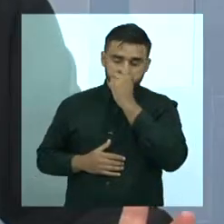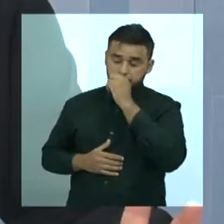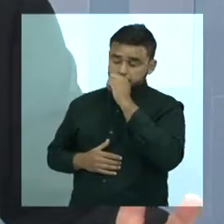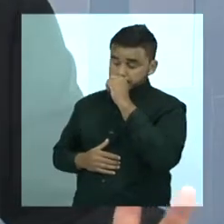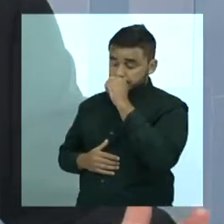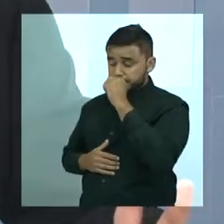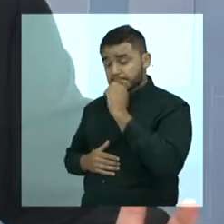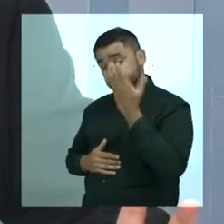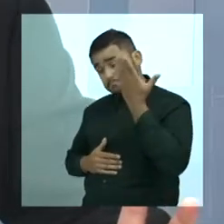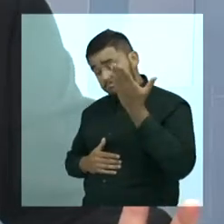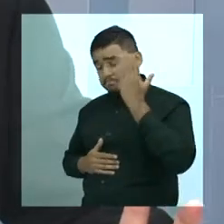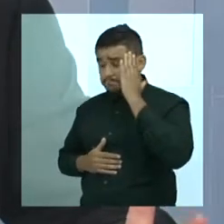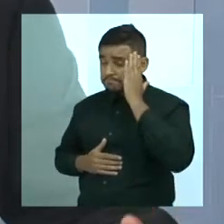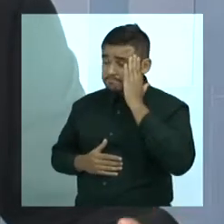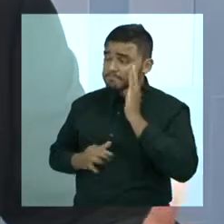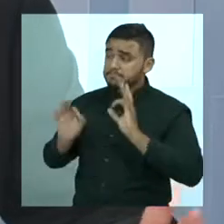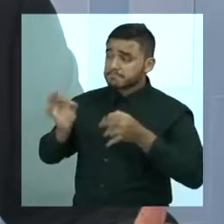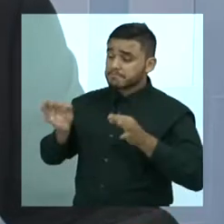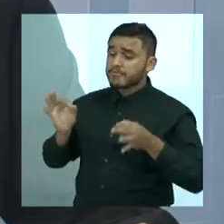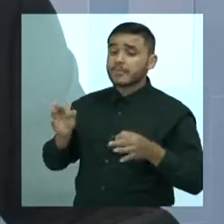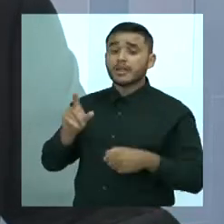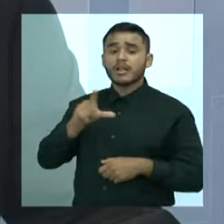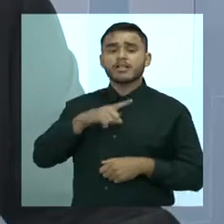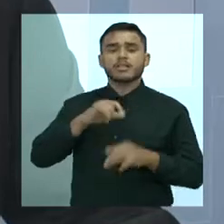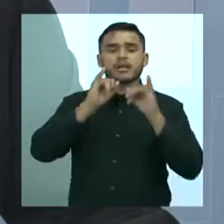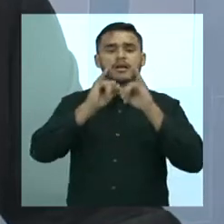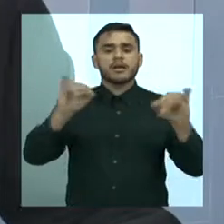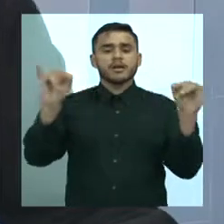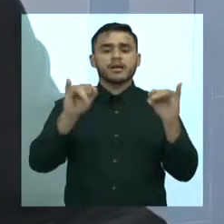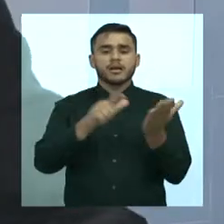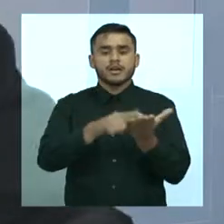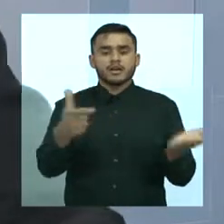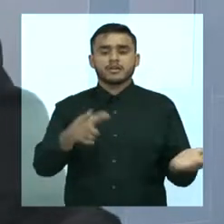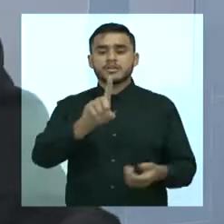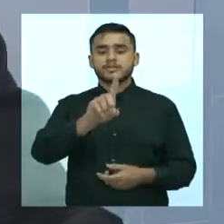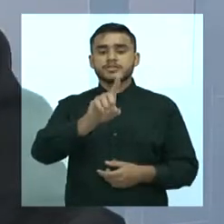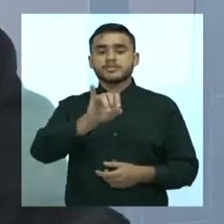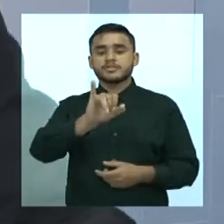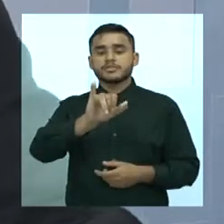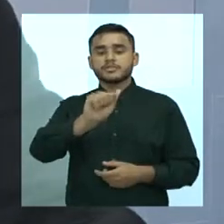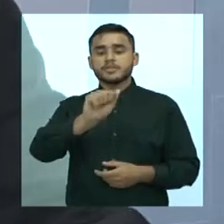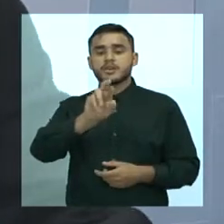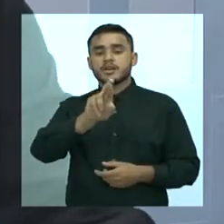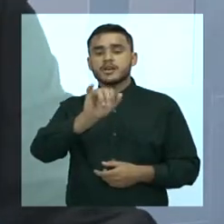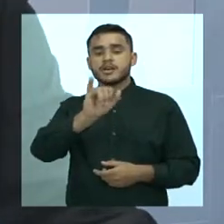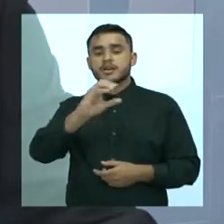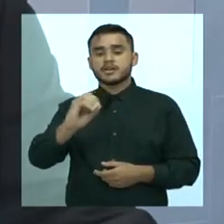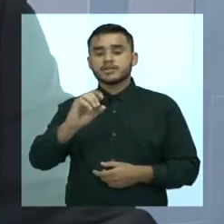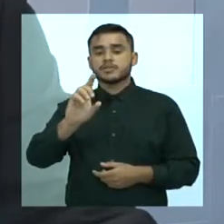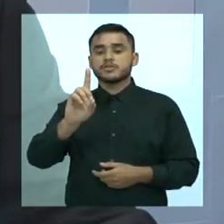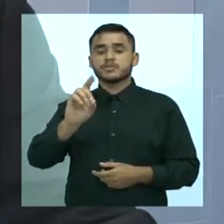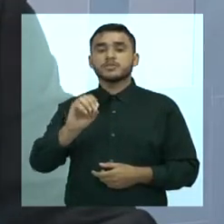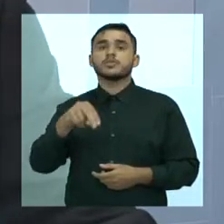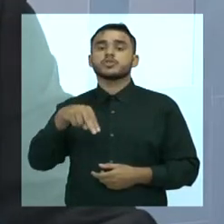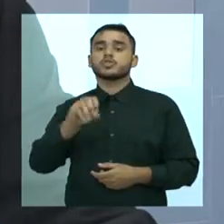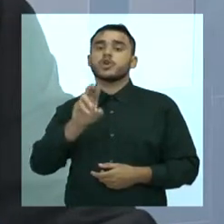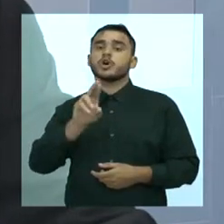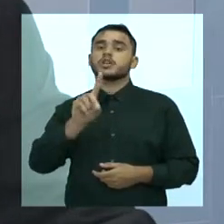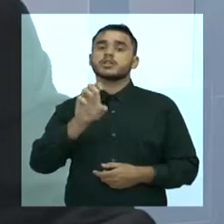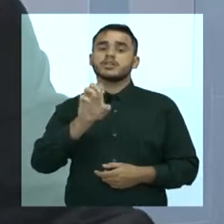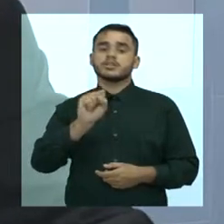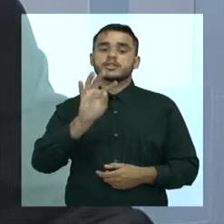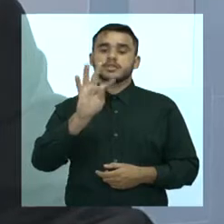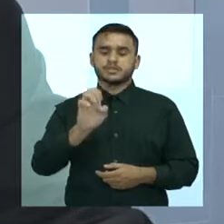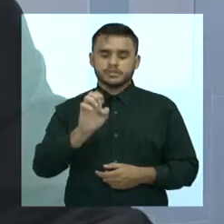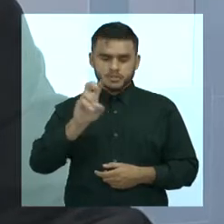aqui comunicar e falar foi uma matéria que saiu no Diário do Nordeste. Impressionante, né, Paulo? Saiu na segunda-feira do dia 15